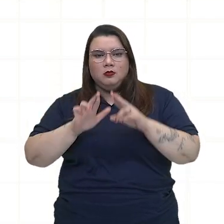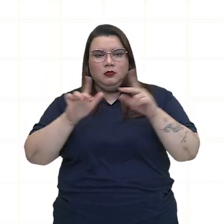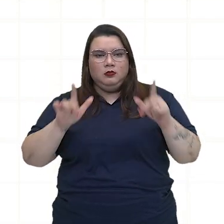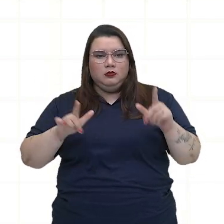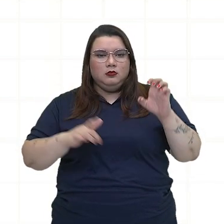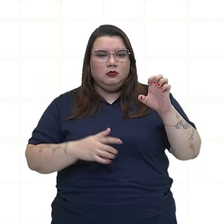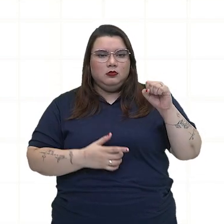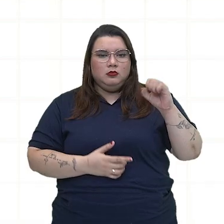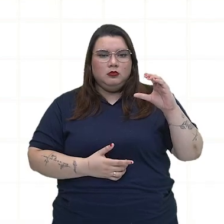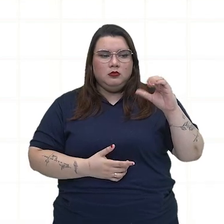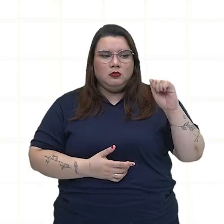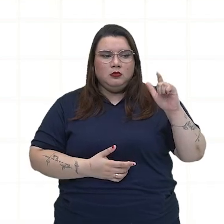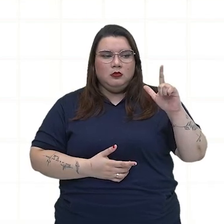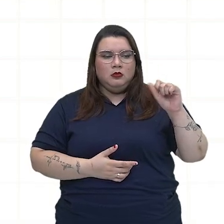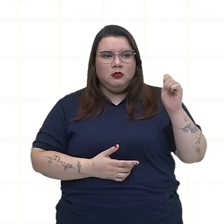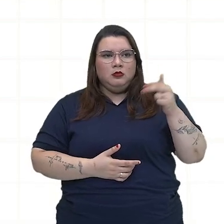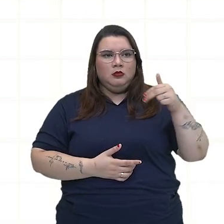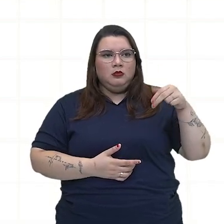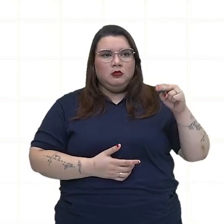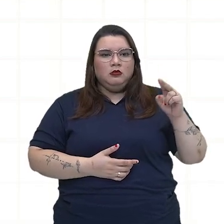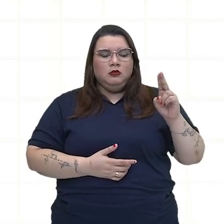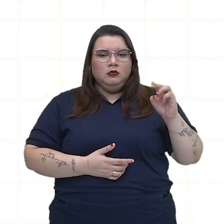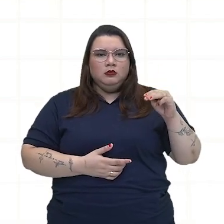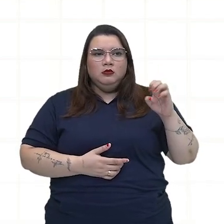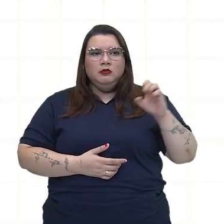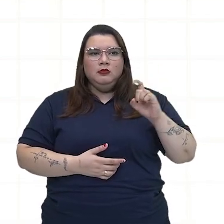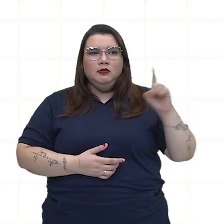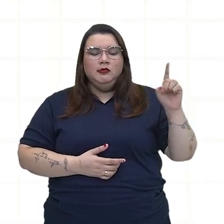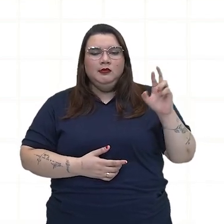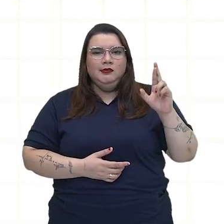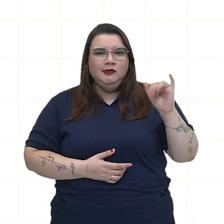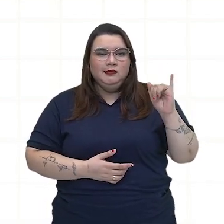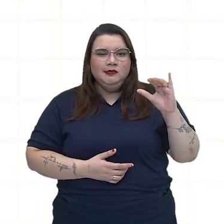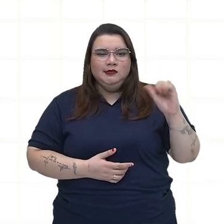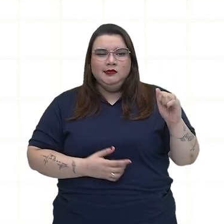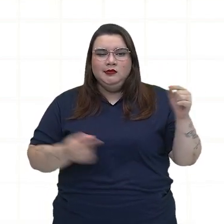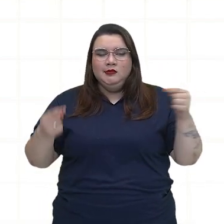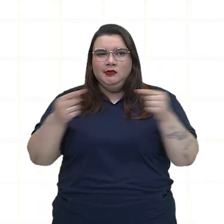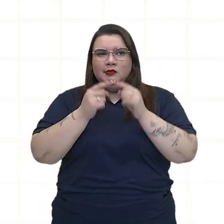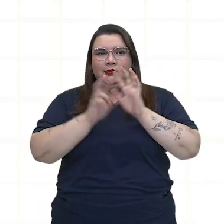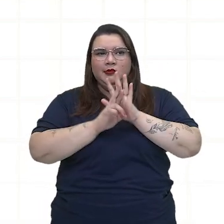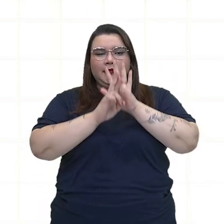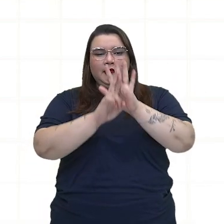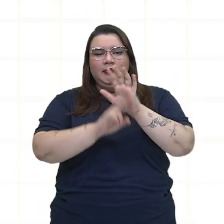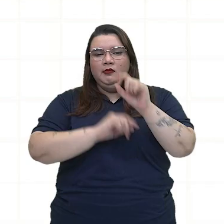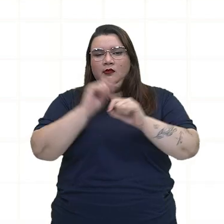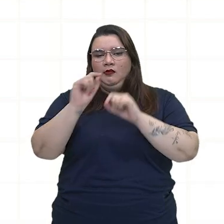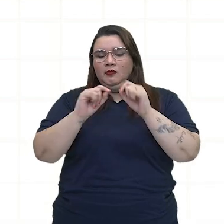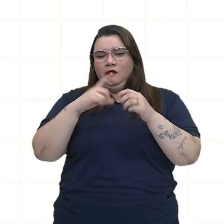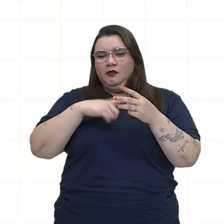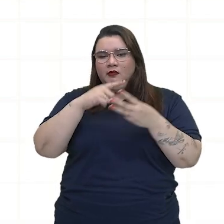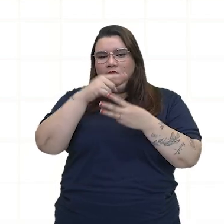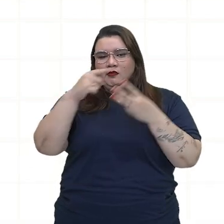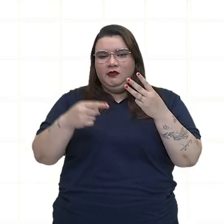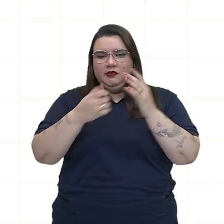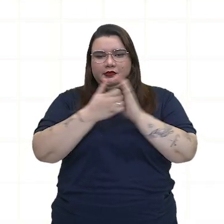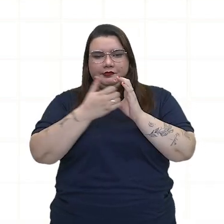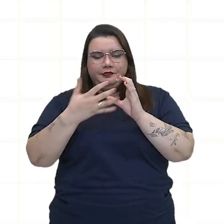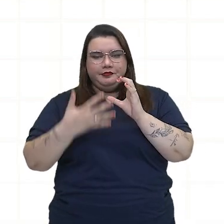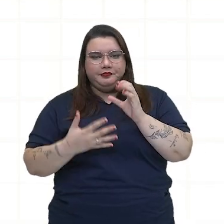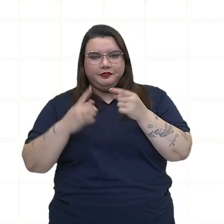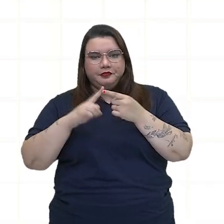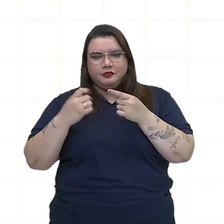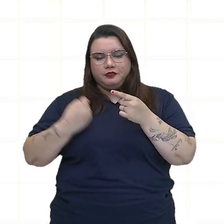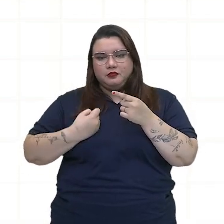2 pontos aqui, tá bom? Toda a escala, ela acaba sendo representada por 3 elementos.